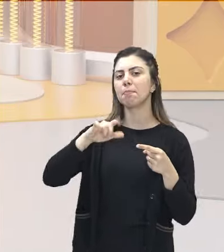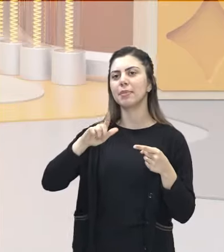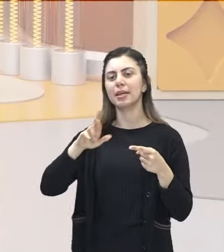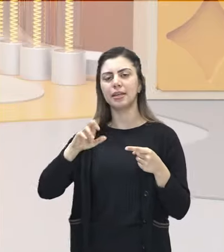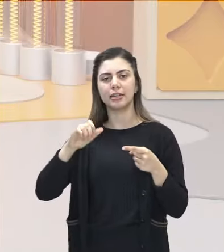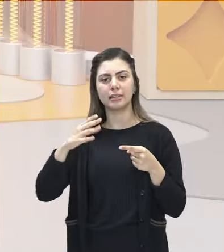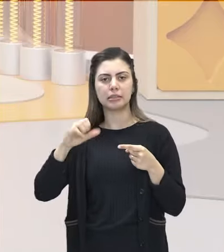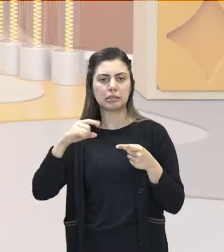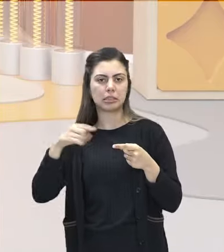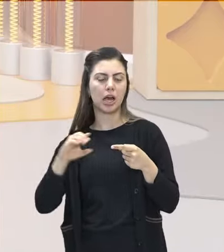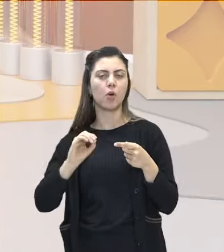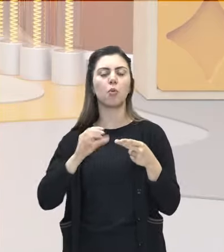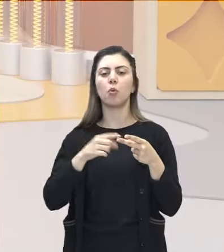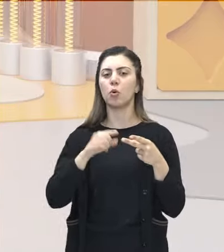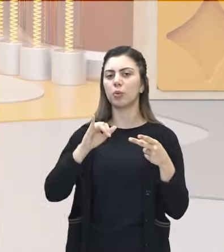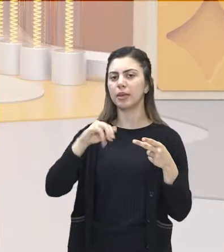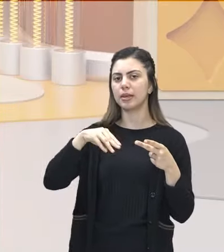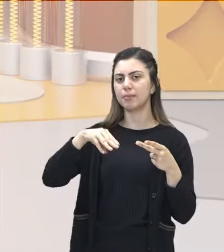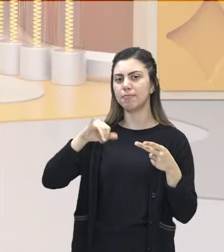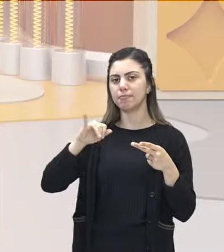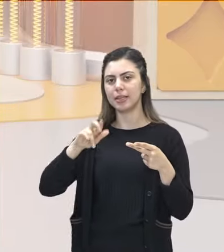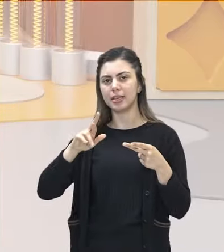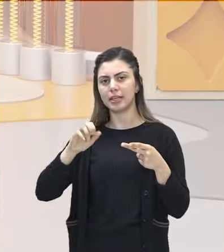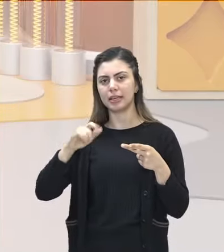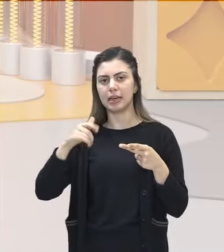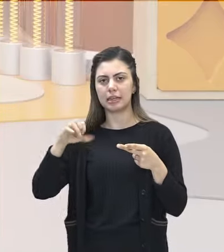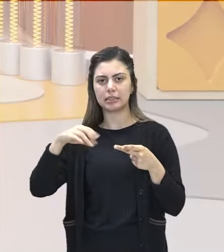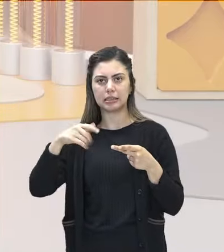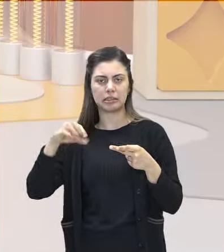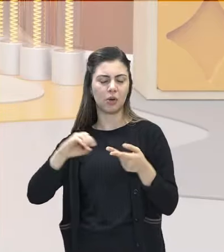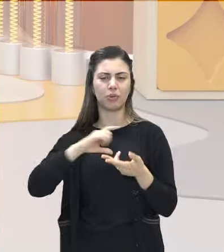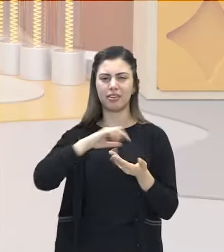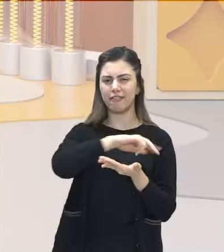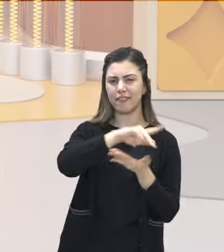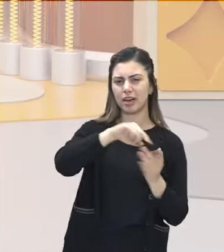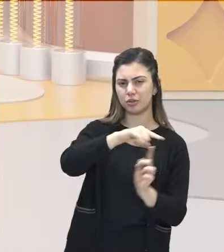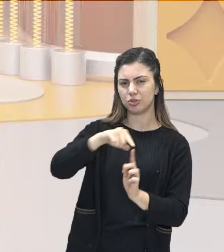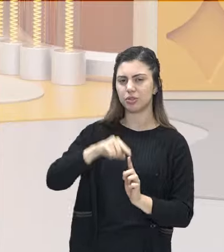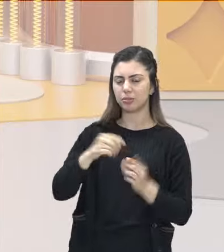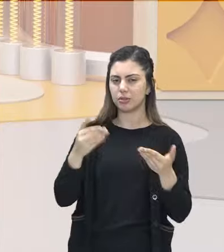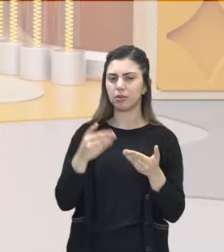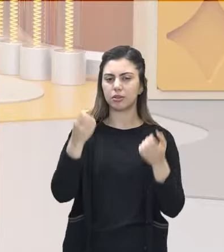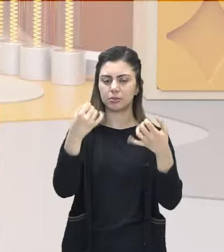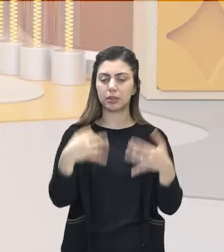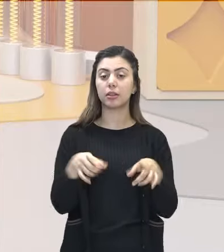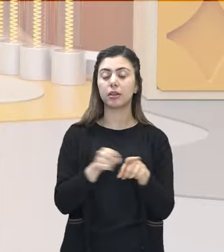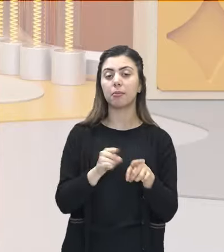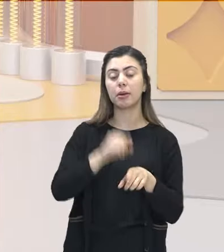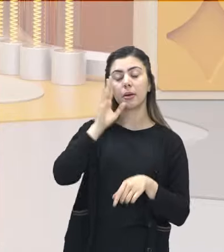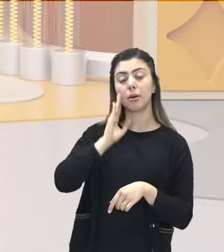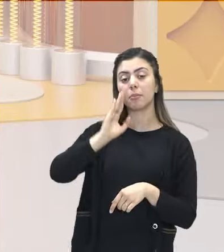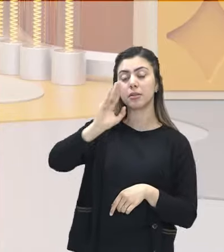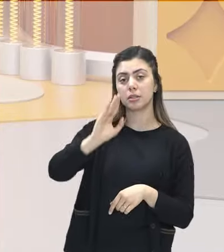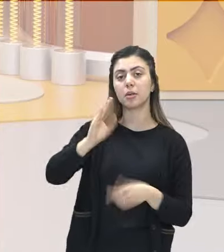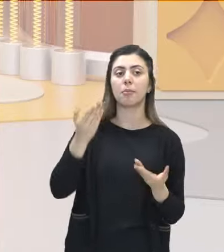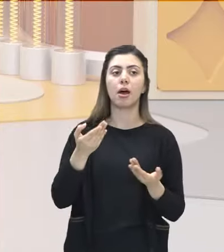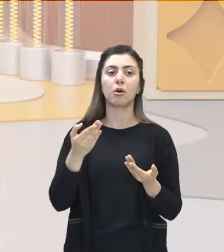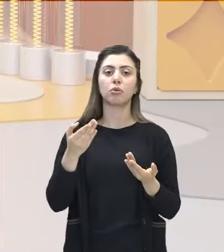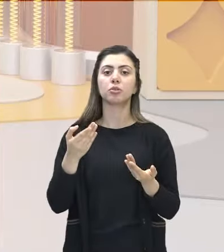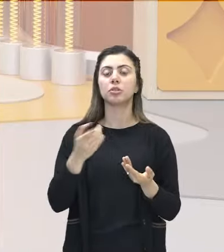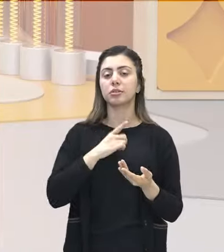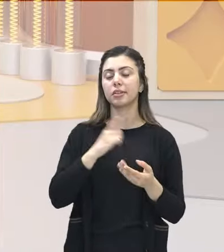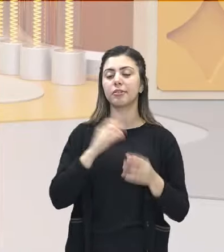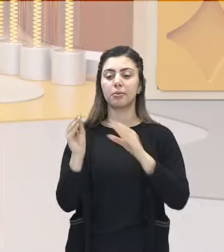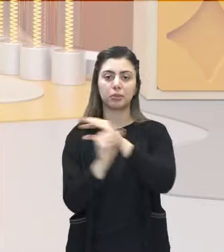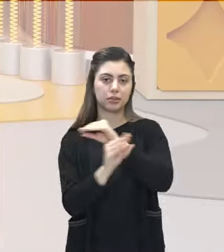imigração tá bom precisamos compreender também quais foram as principais correntes migratórias que nós tivemos em especial nos últimos